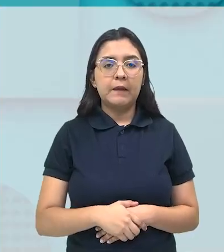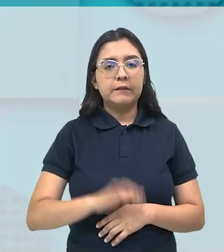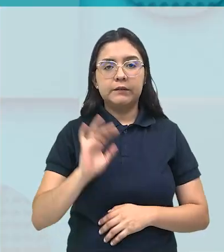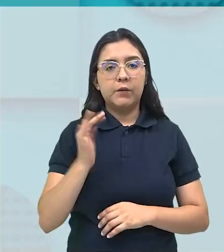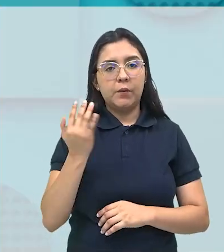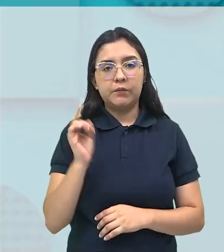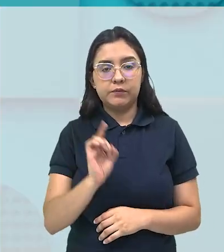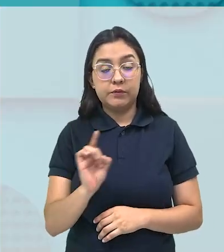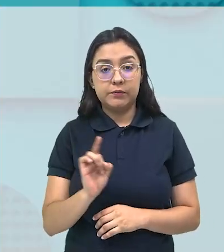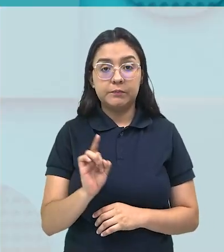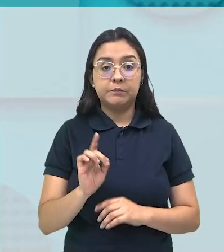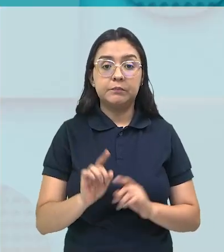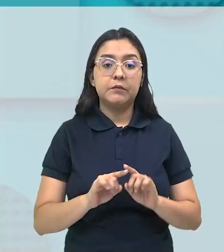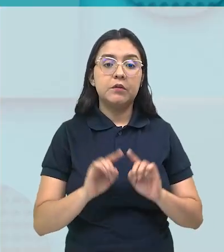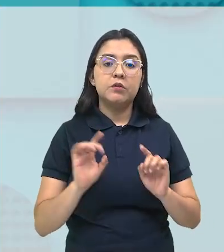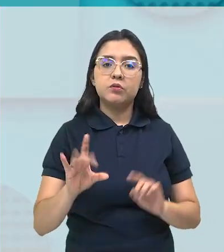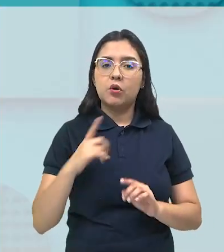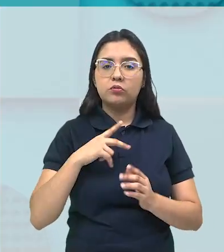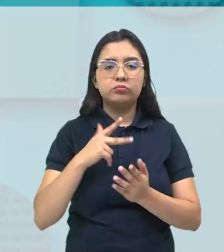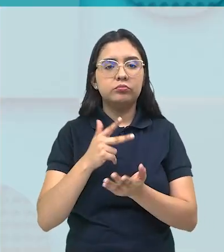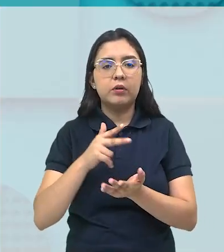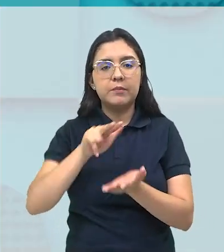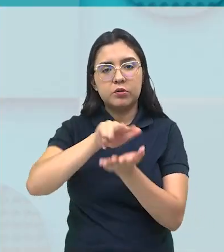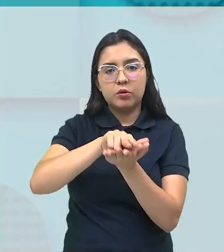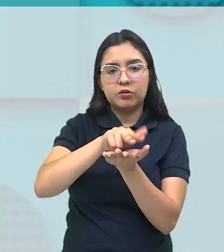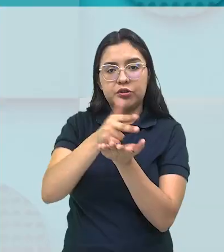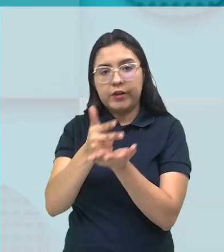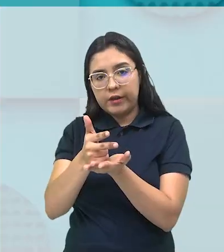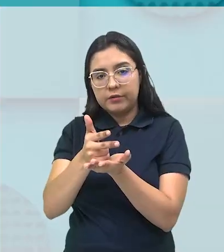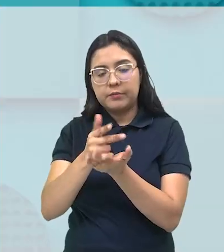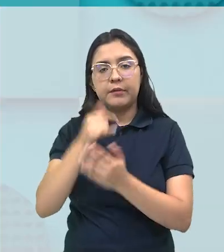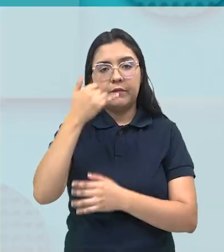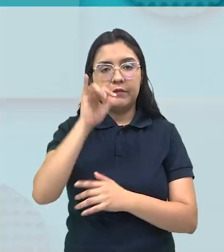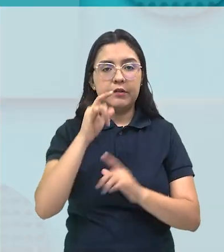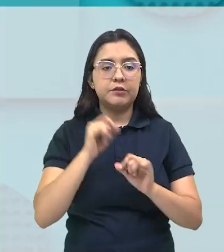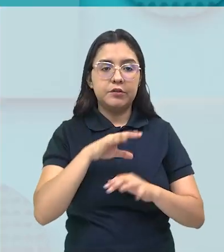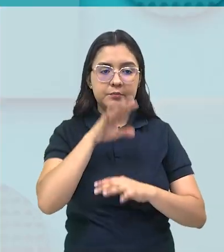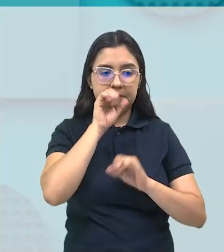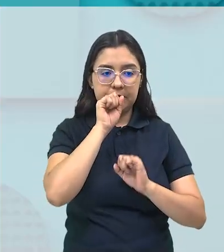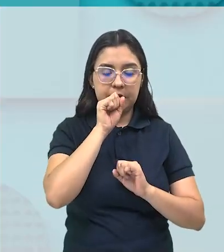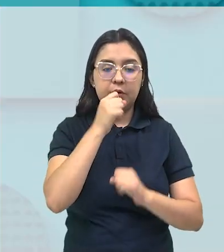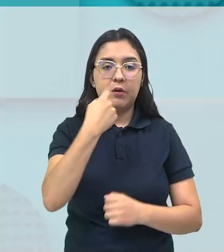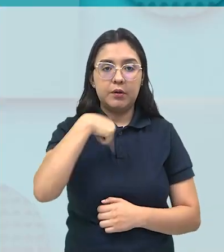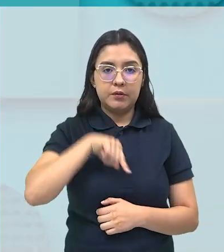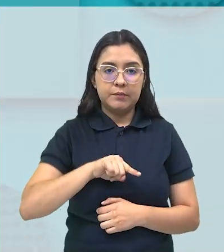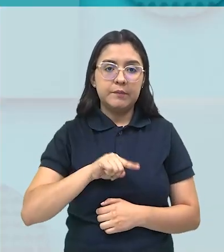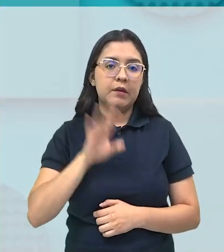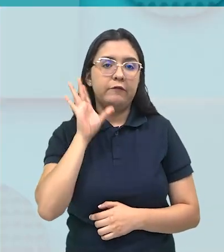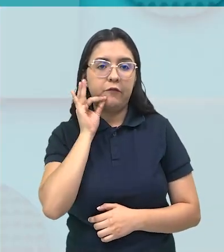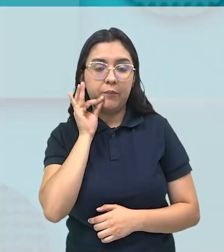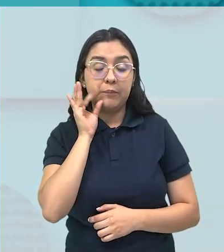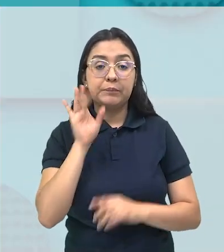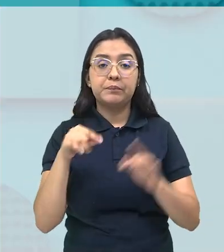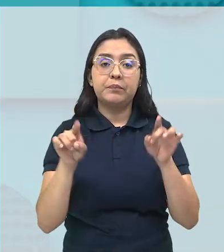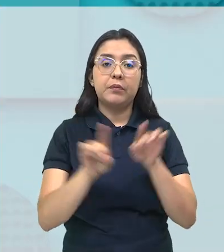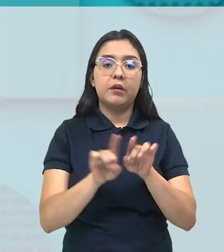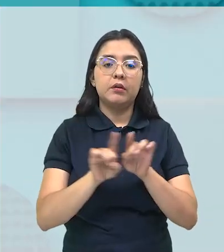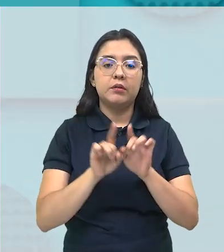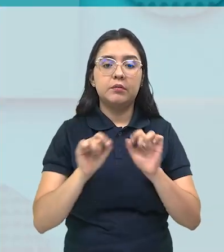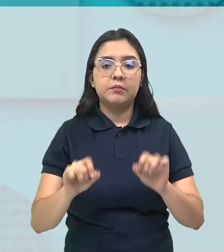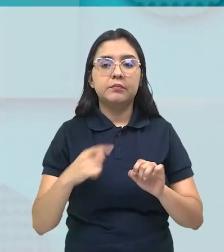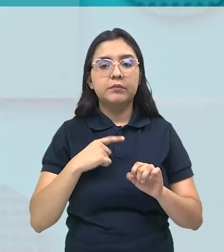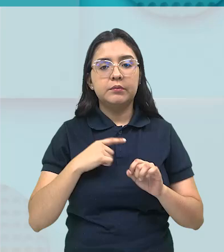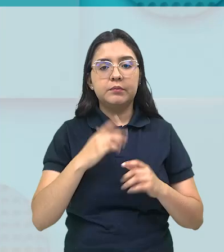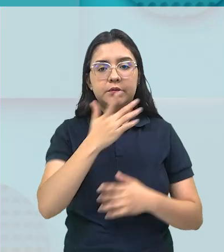e se engasgar com a língua. Não acontece nada disso, né? É só colocar de lado para a pessoa evitar de aspirar a secreção.